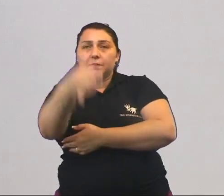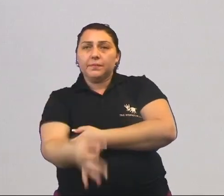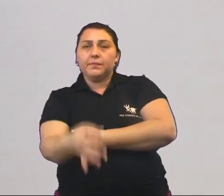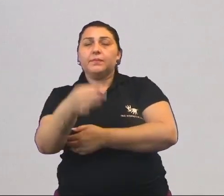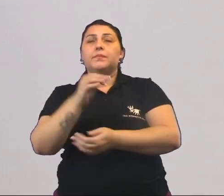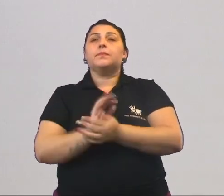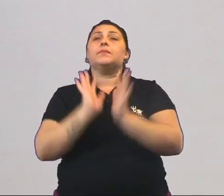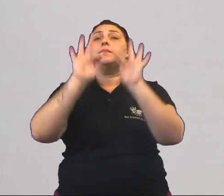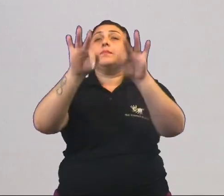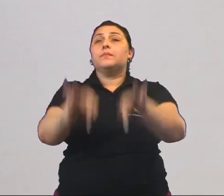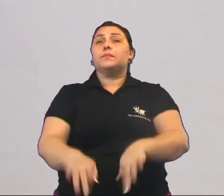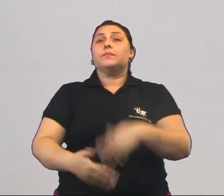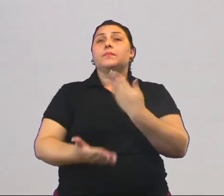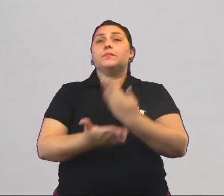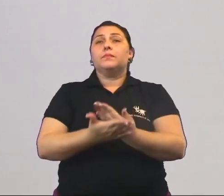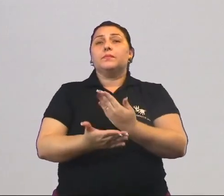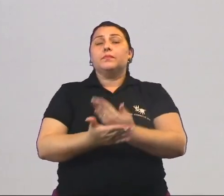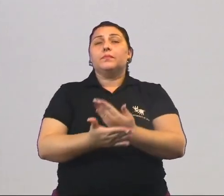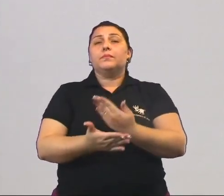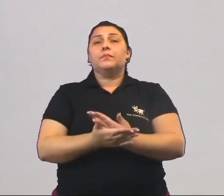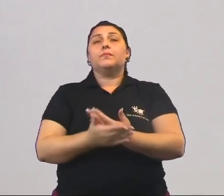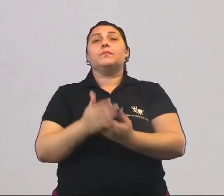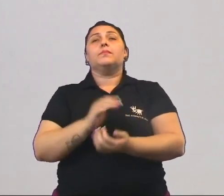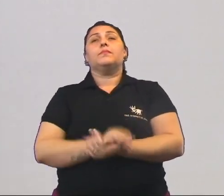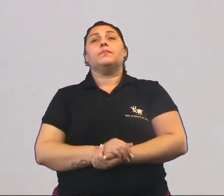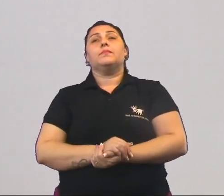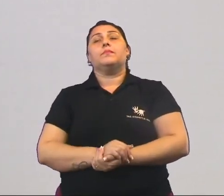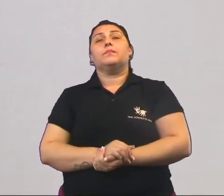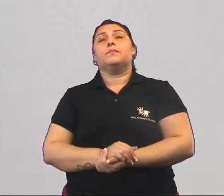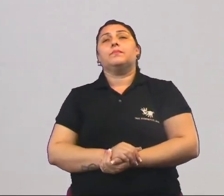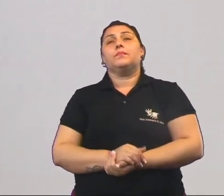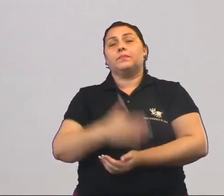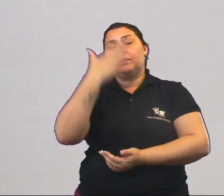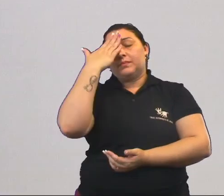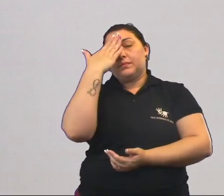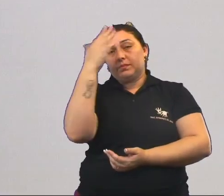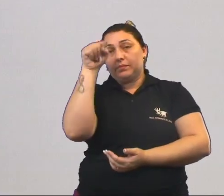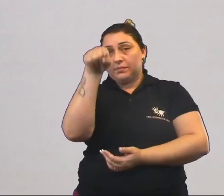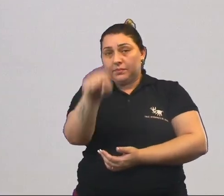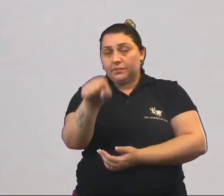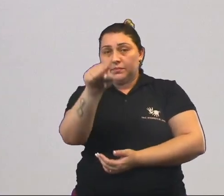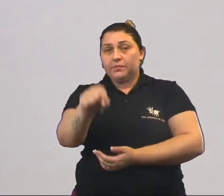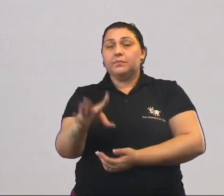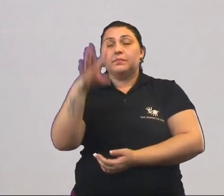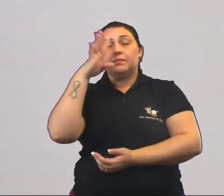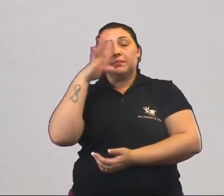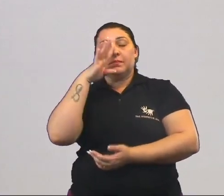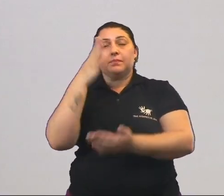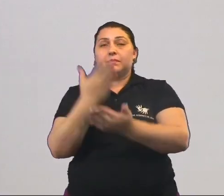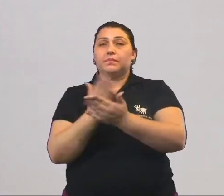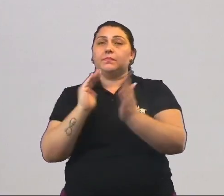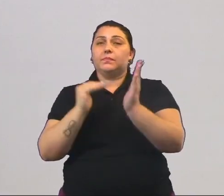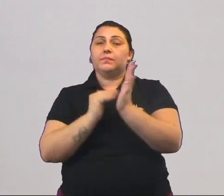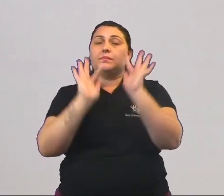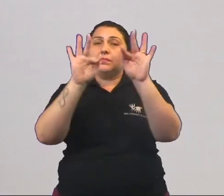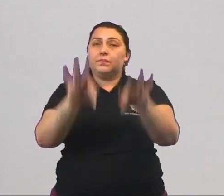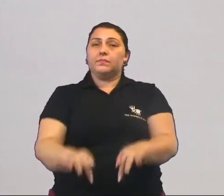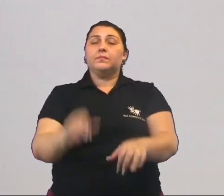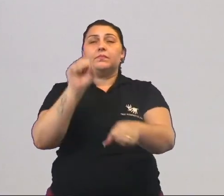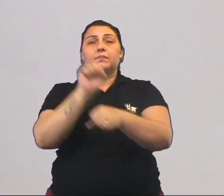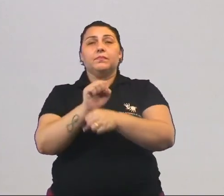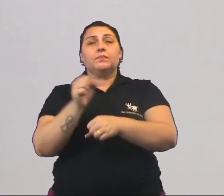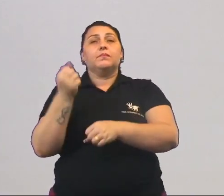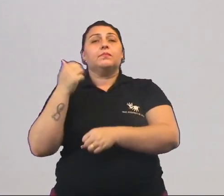acertou. E chegamos ao final de mais uma aula. Obrigada a você que assistiu a aula até o final.